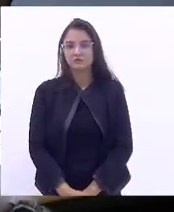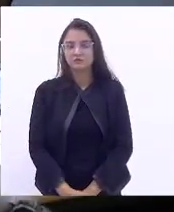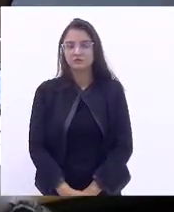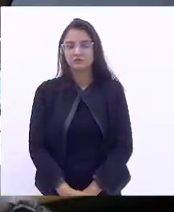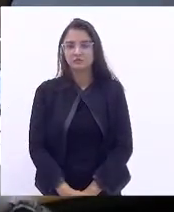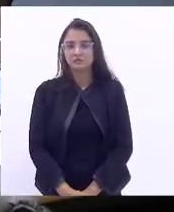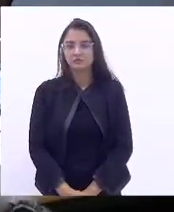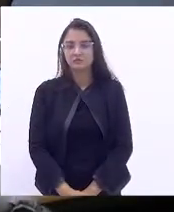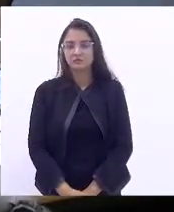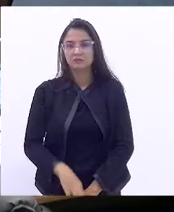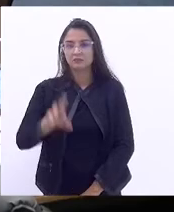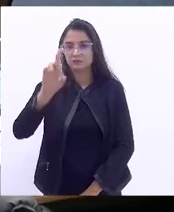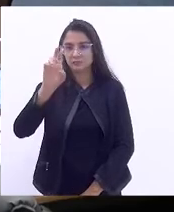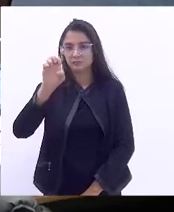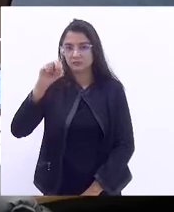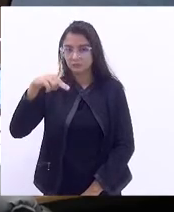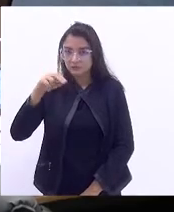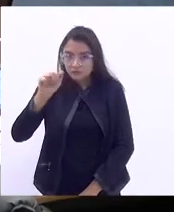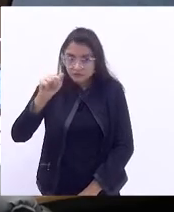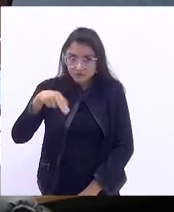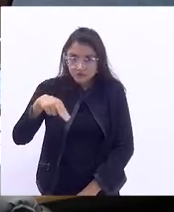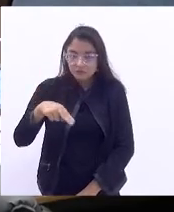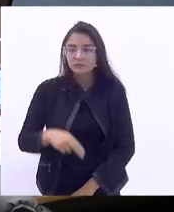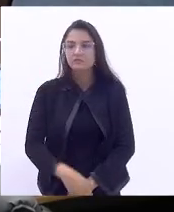Deputado Renan Ferreirinha.